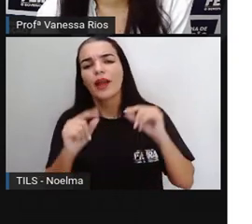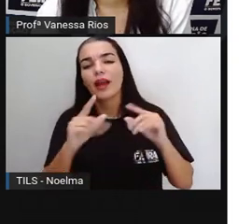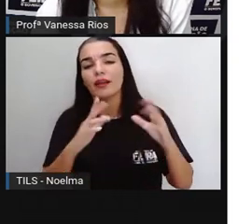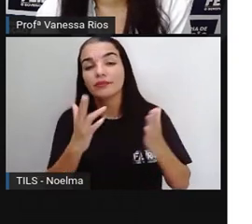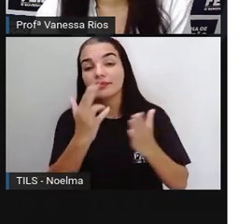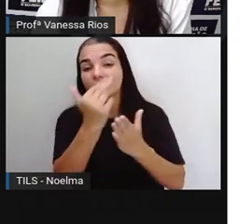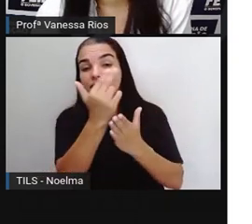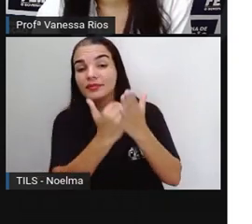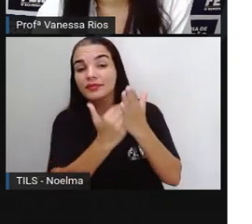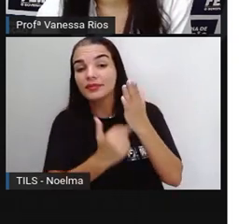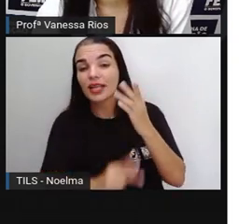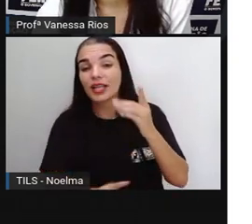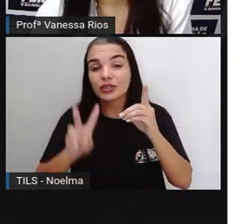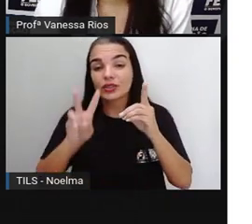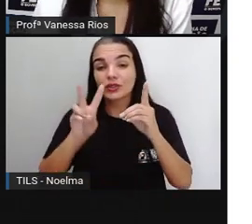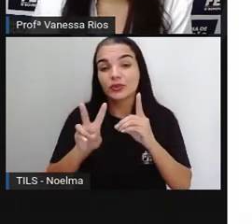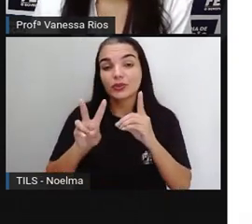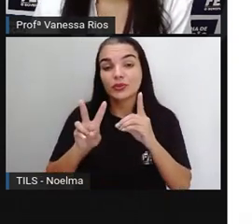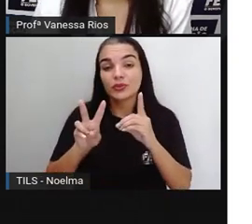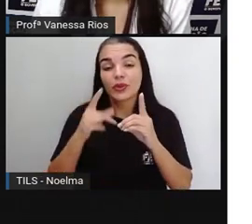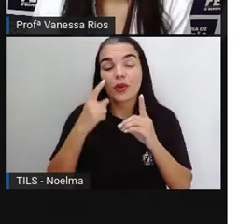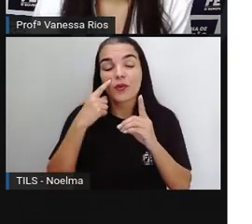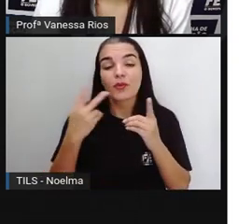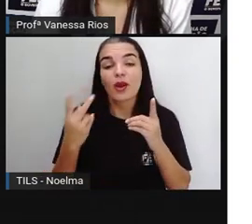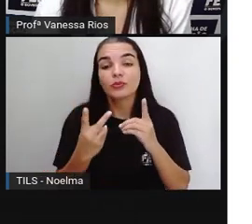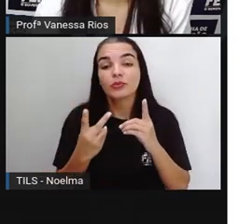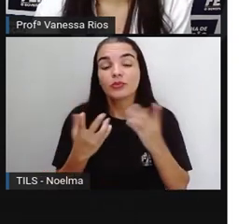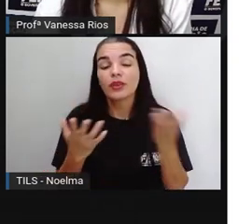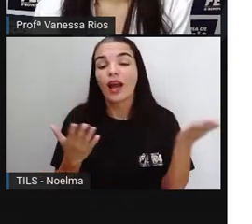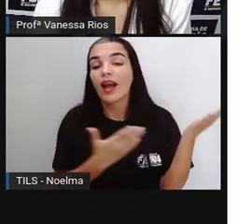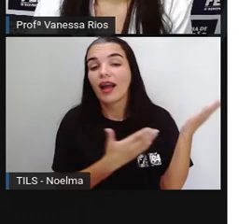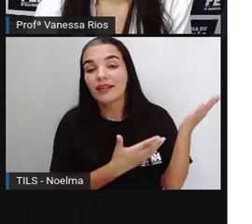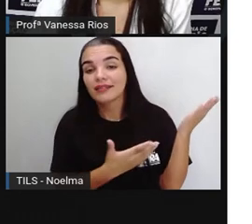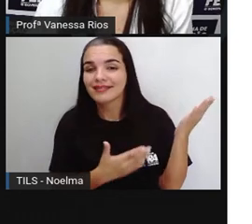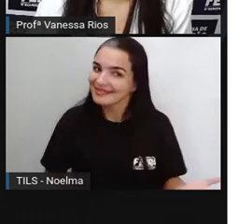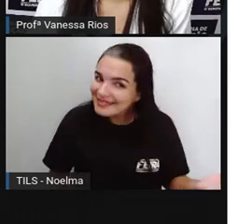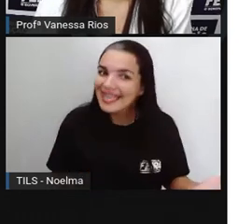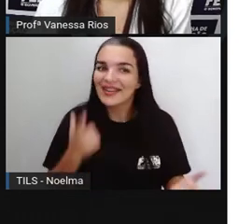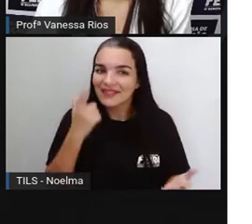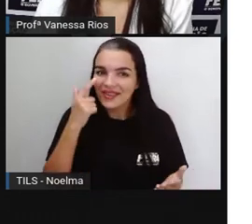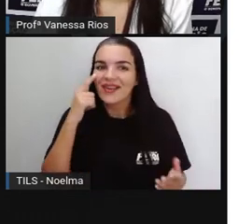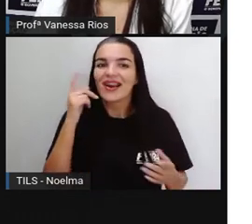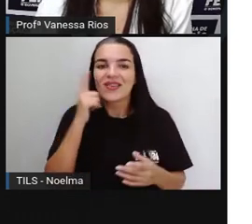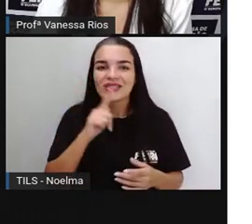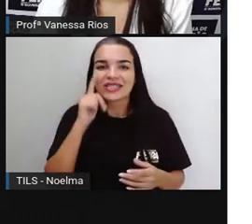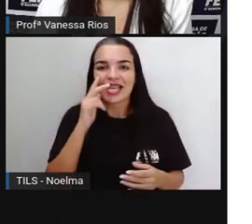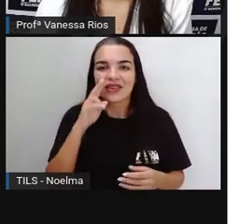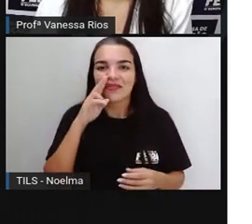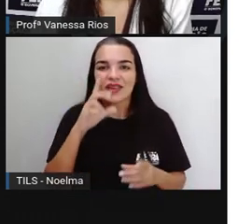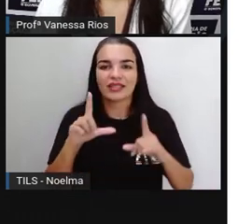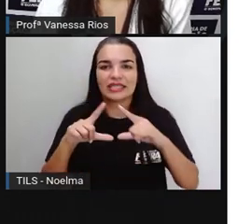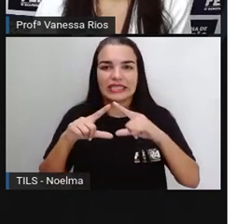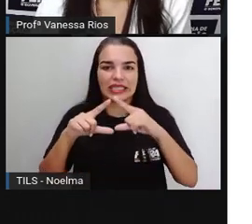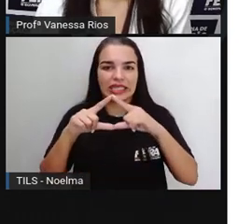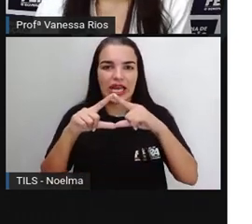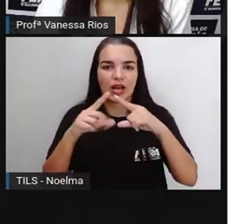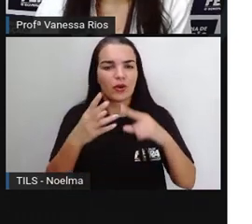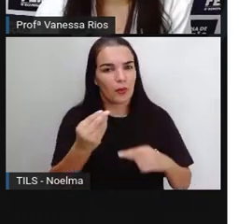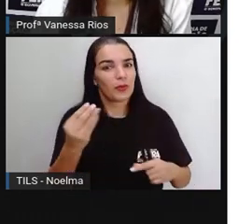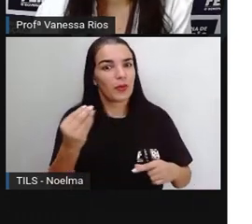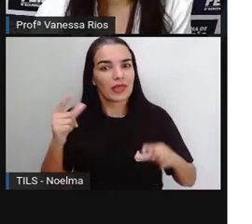geométrica bidimensional você consegue identificar? Olhem só, a gente consegue observar aí a presença de